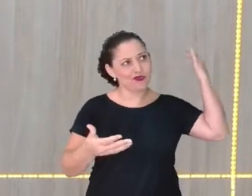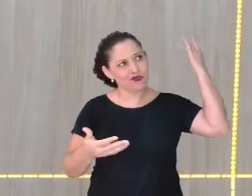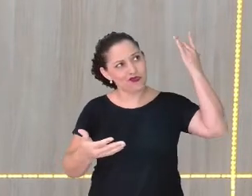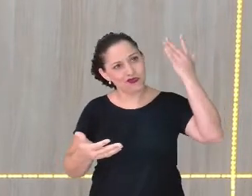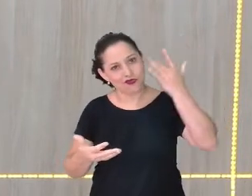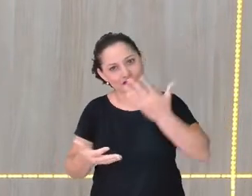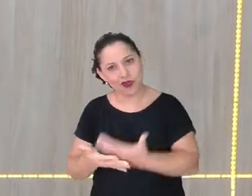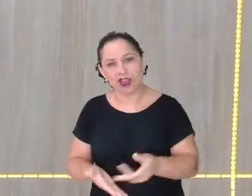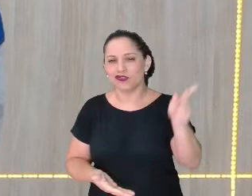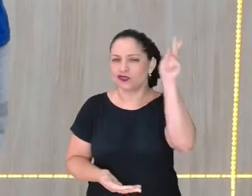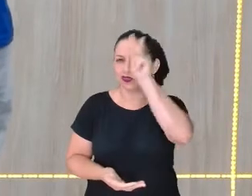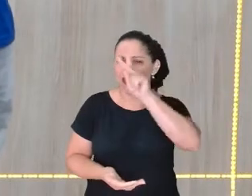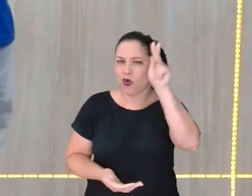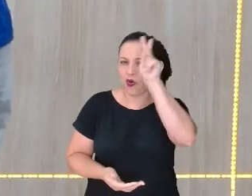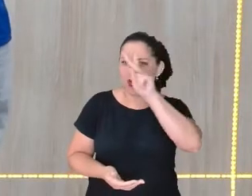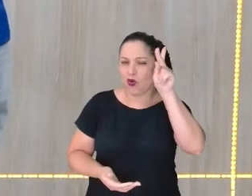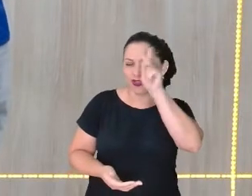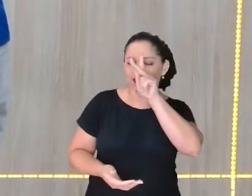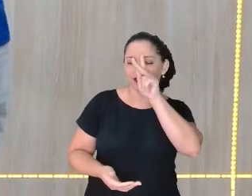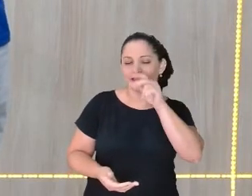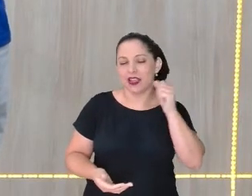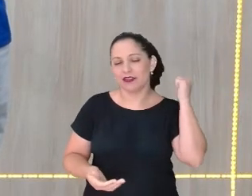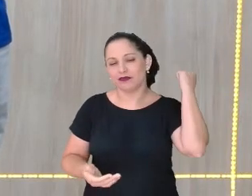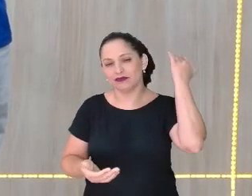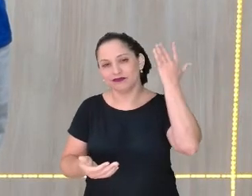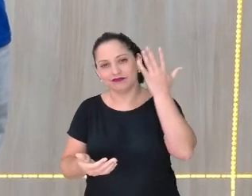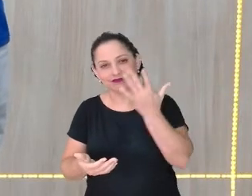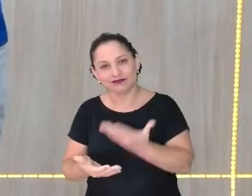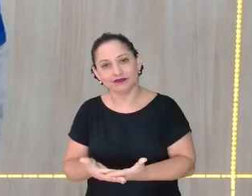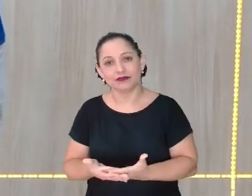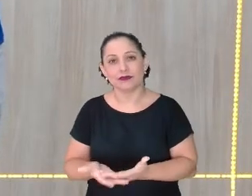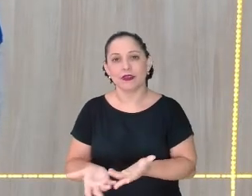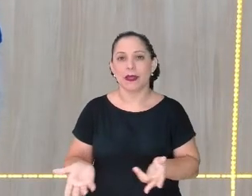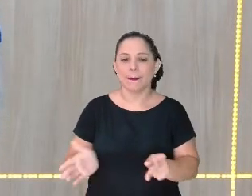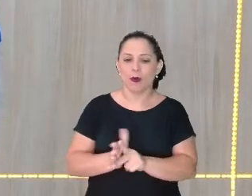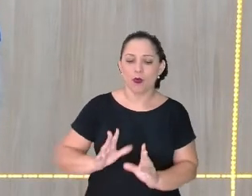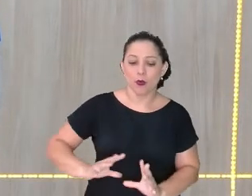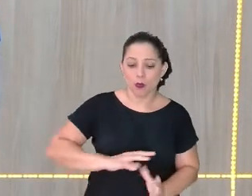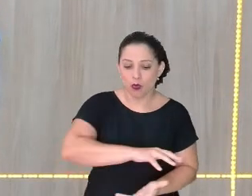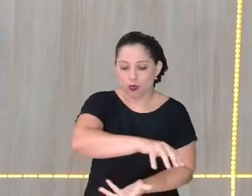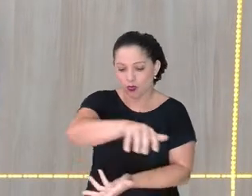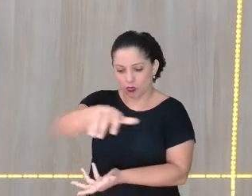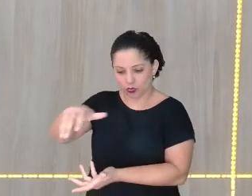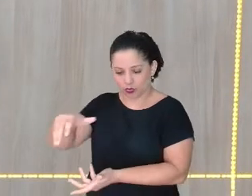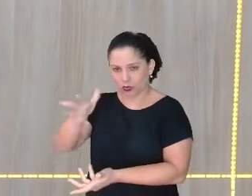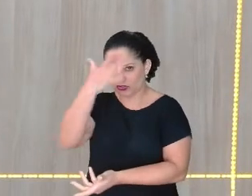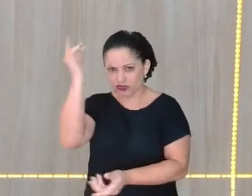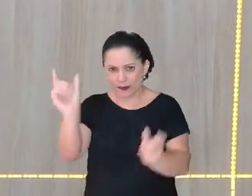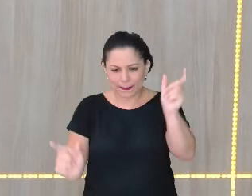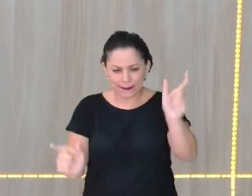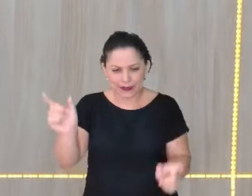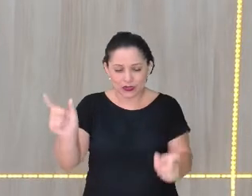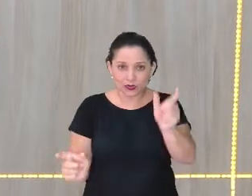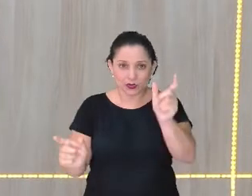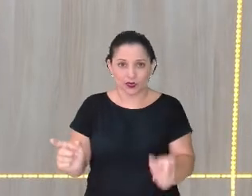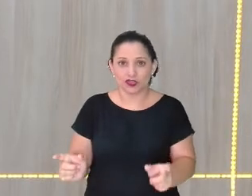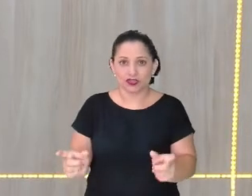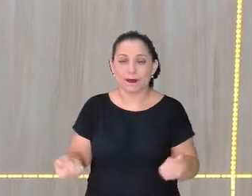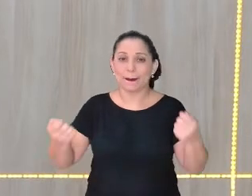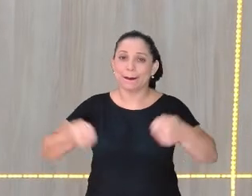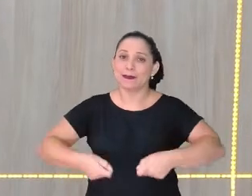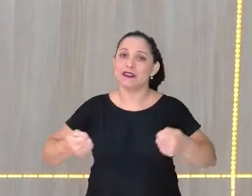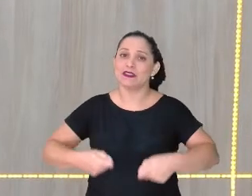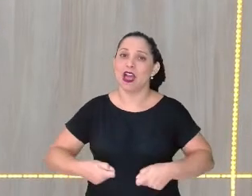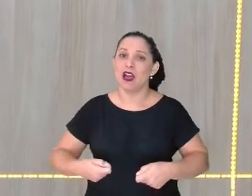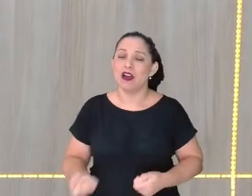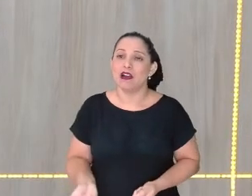história, né, desde que o homem é homem, tá? Desde que o mundo é mundo, o homem ele teve que produzir a